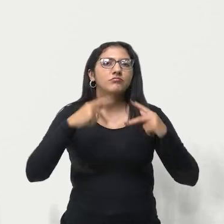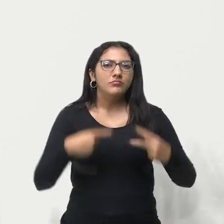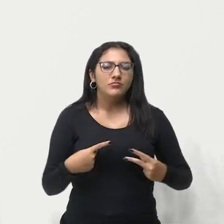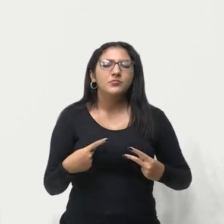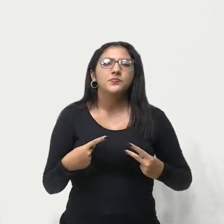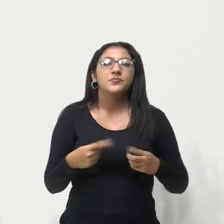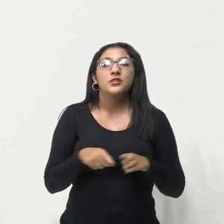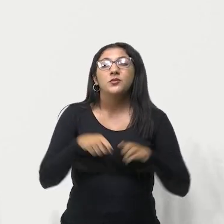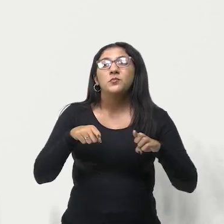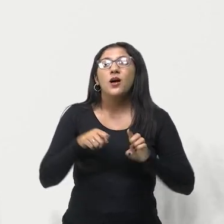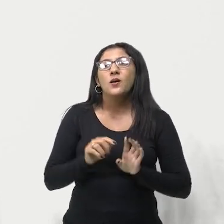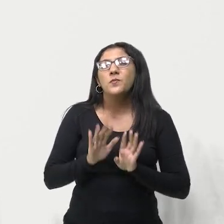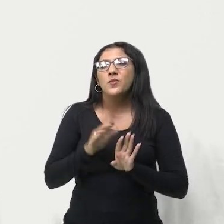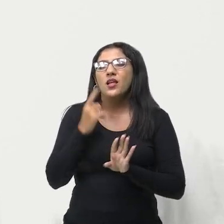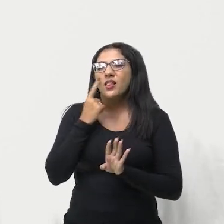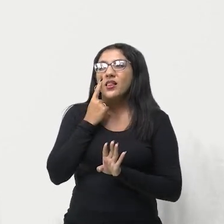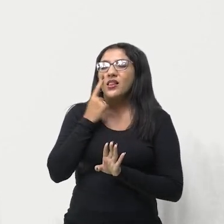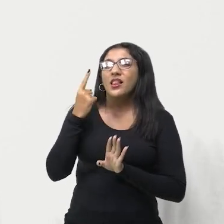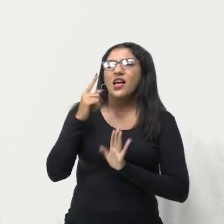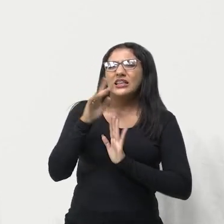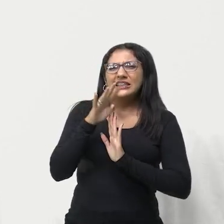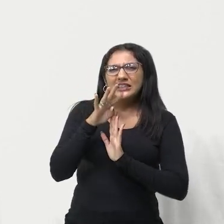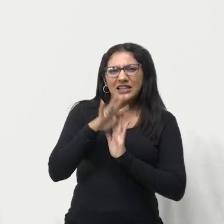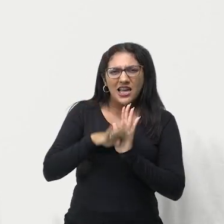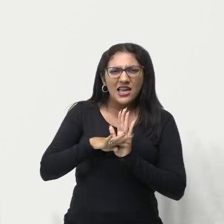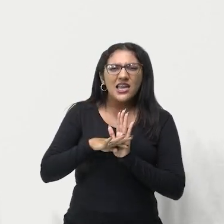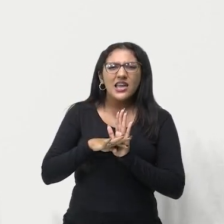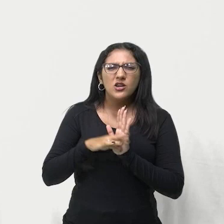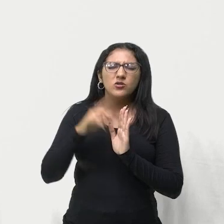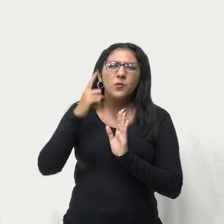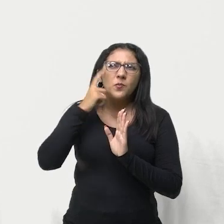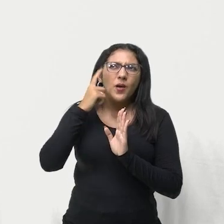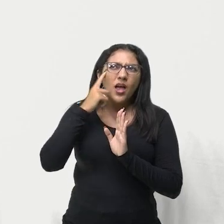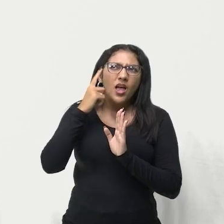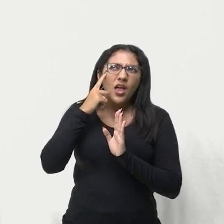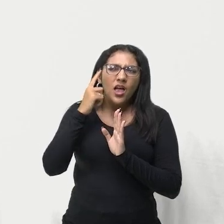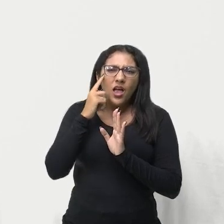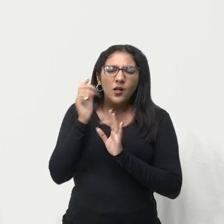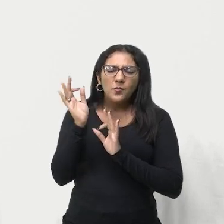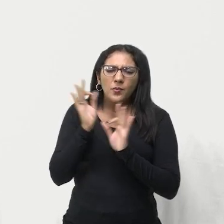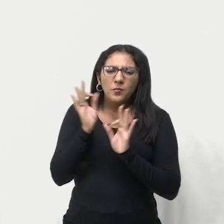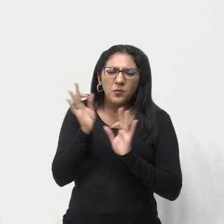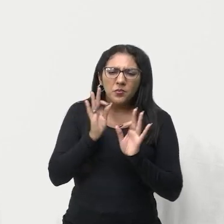os seres humanos, não é? Mas aqui na construção